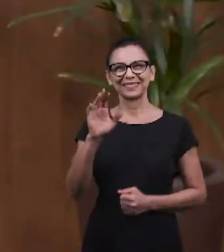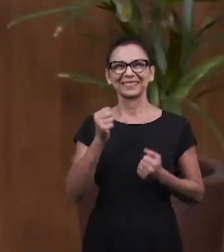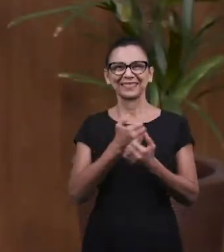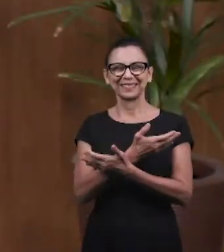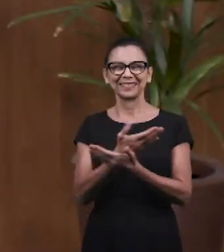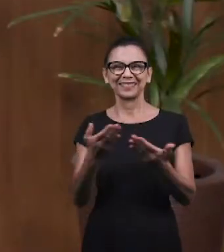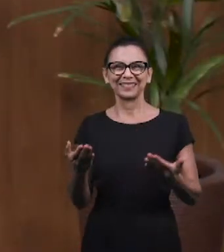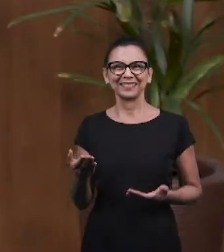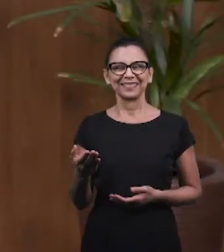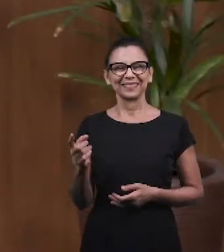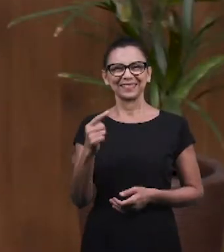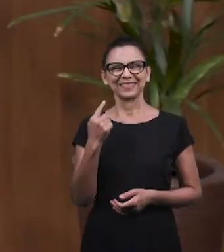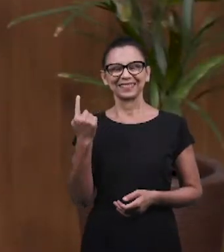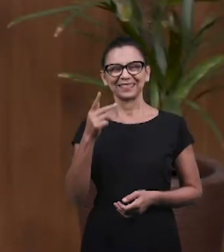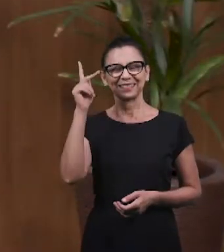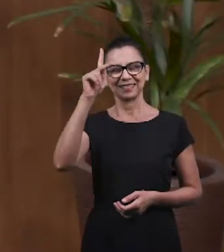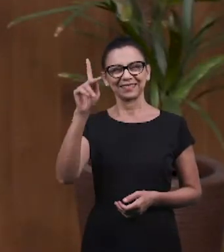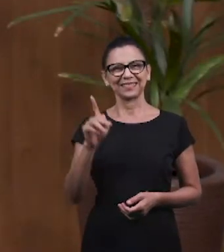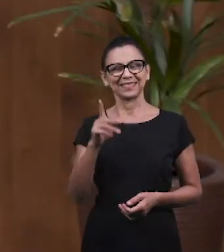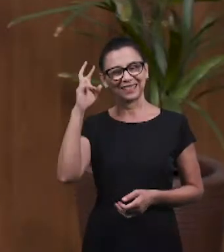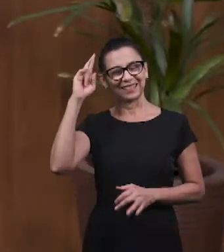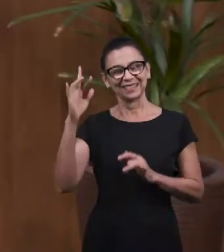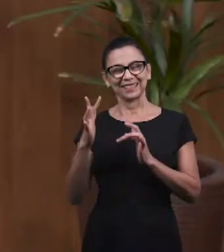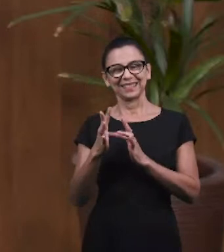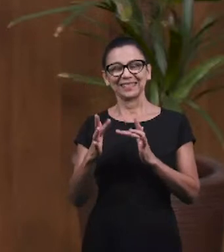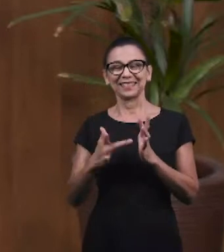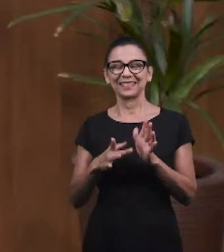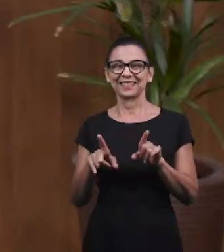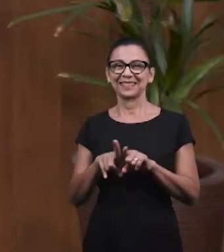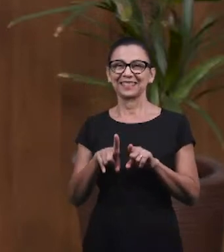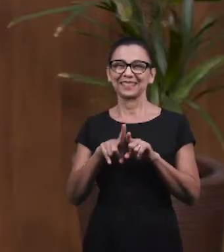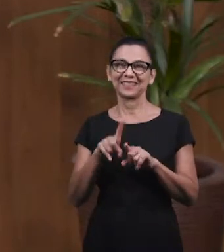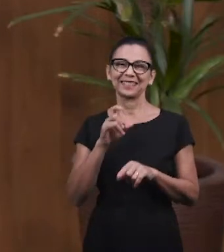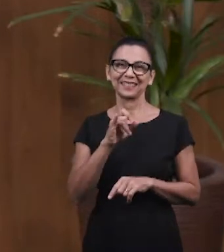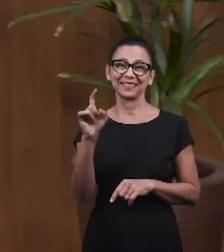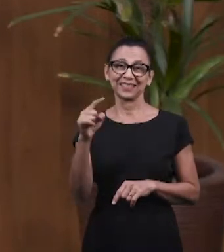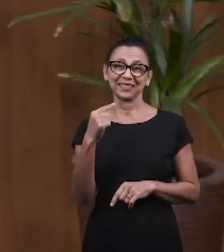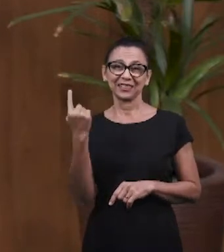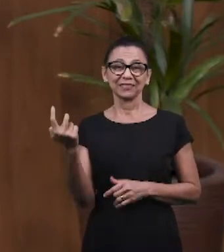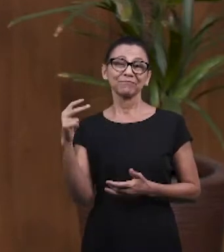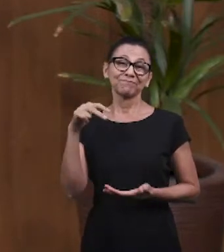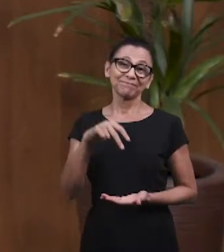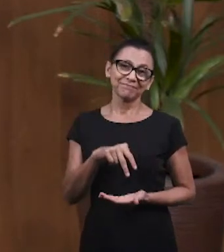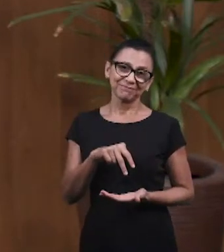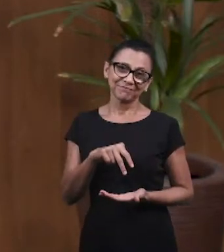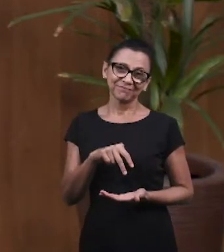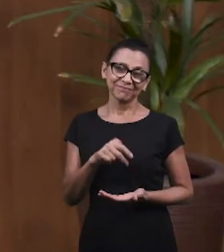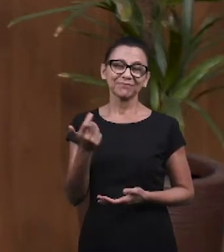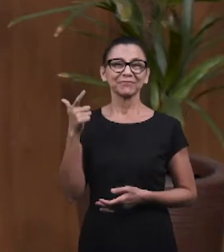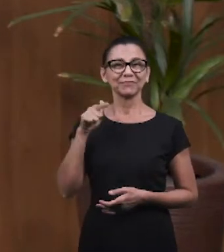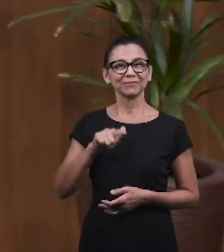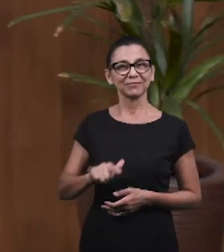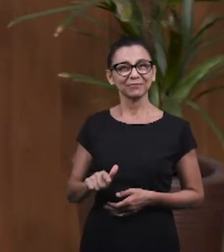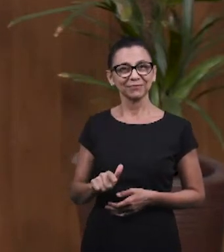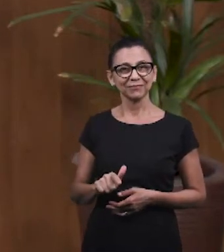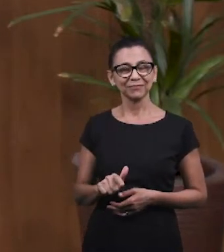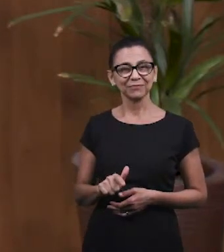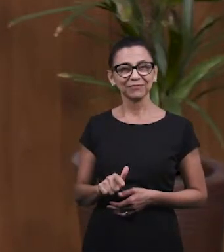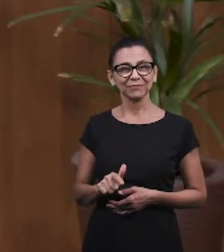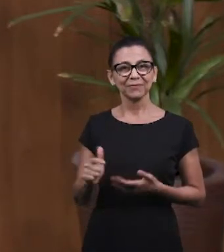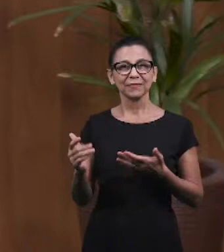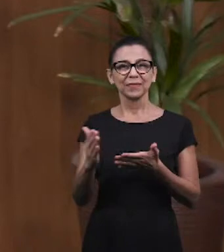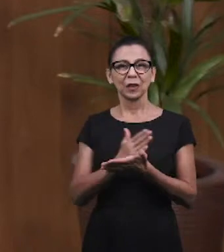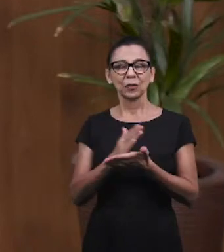Olá, nós queremos cumprimentar a todos com a paz do Senhor Jesus e também dizer que estamos aqui, mais uma vez, para